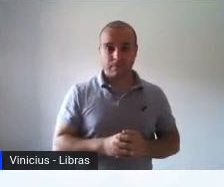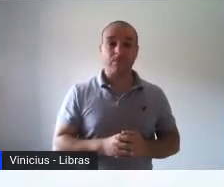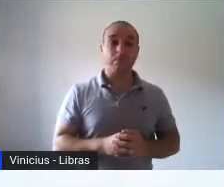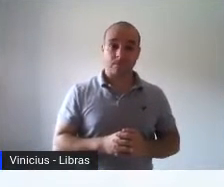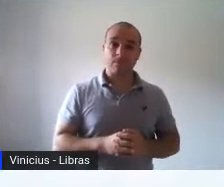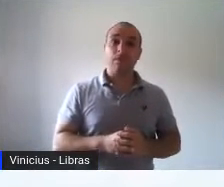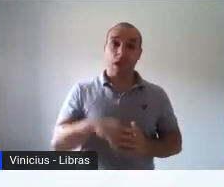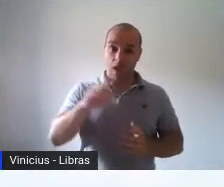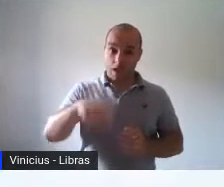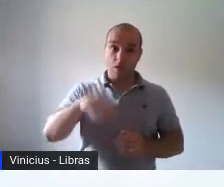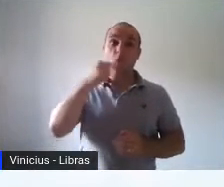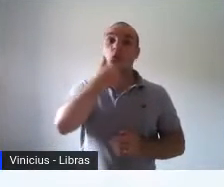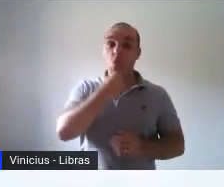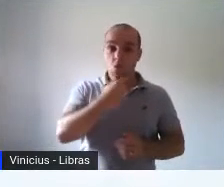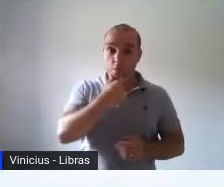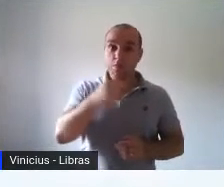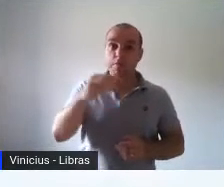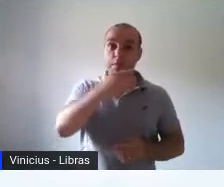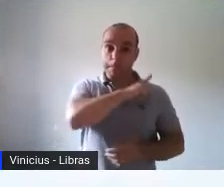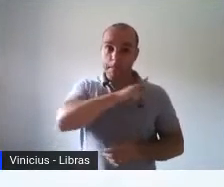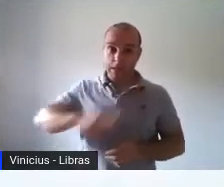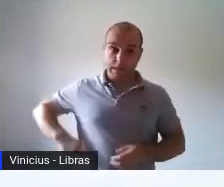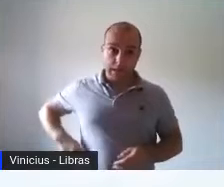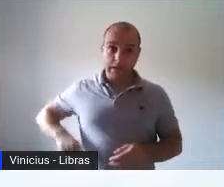2017 e 2018,